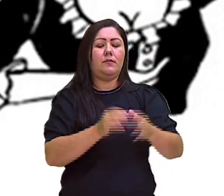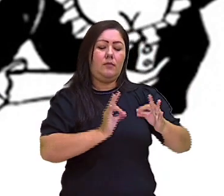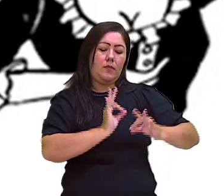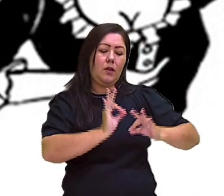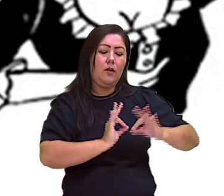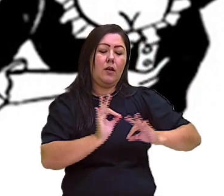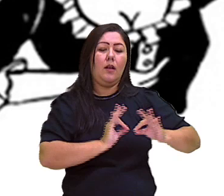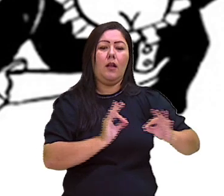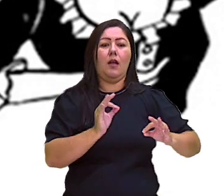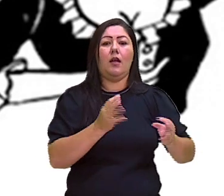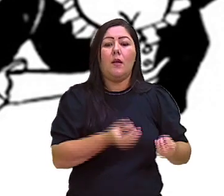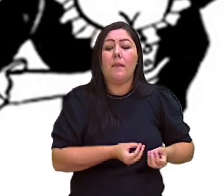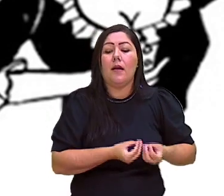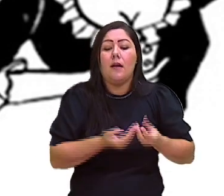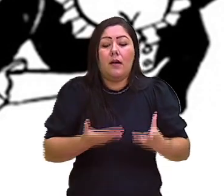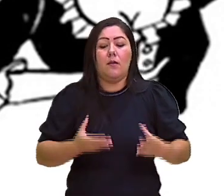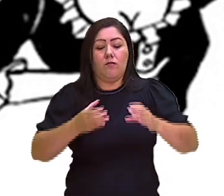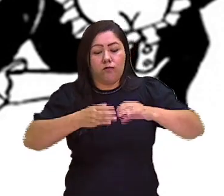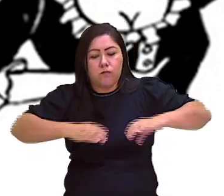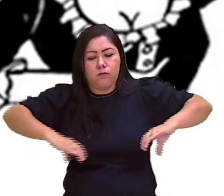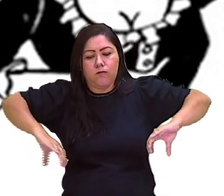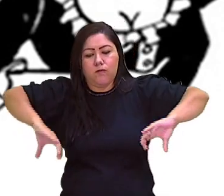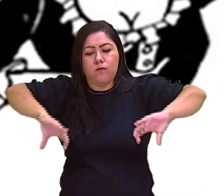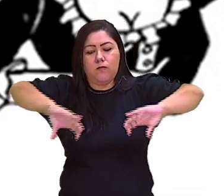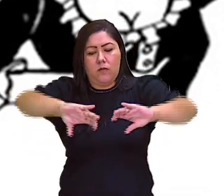apresentada à Assembleia Nacional em